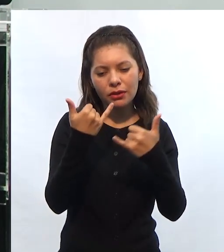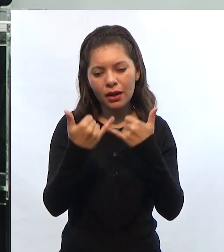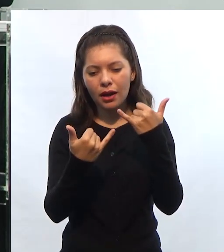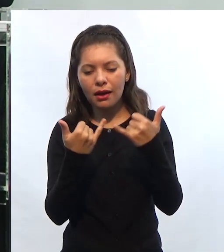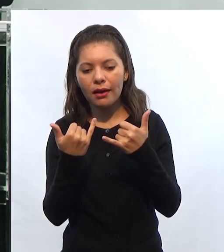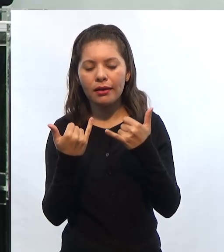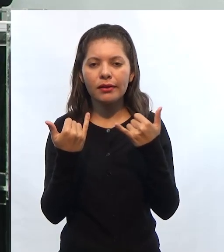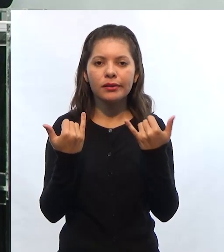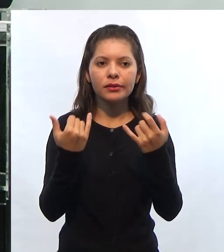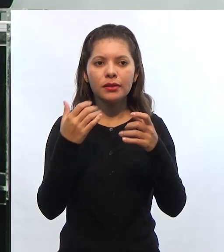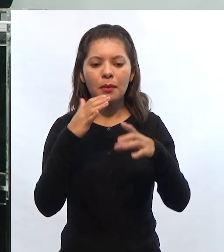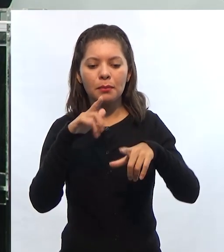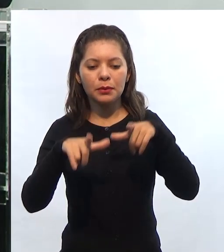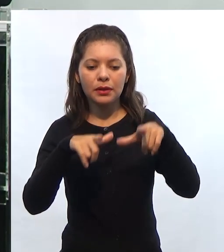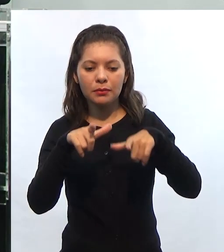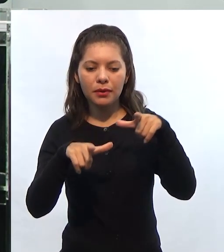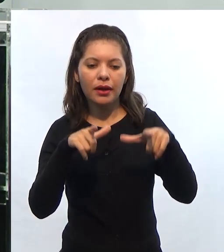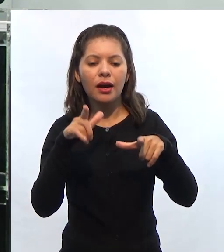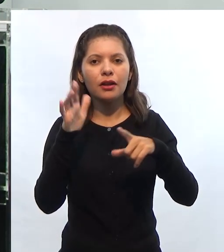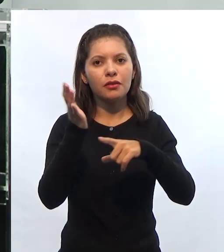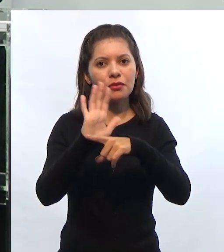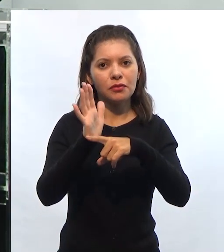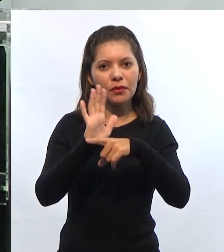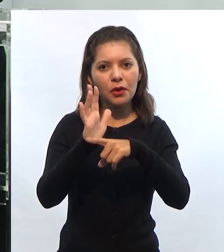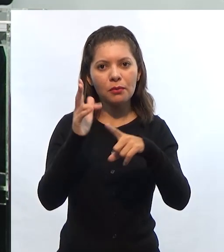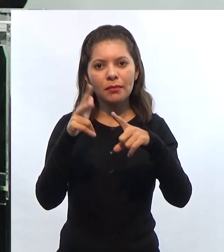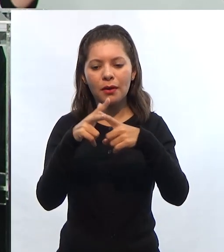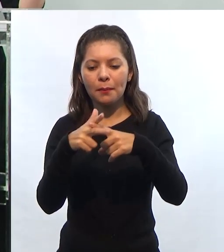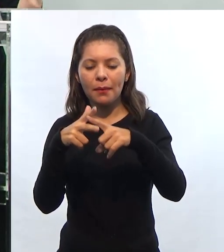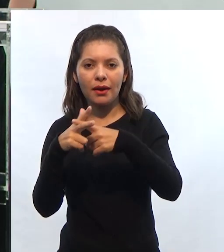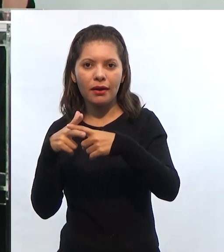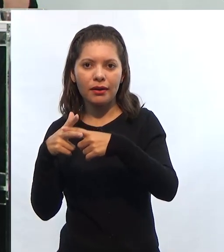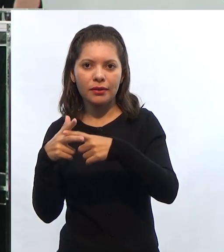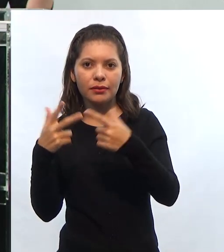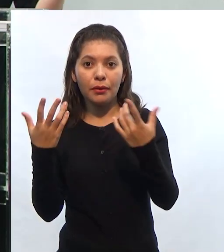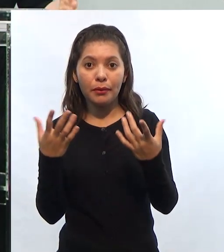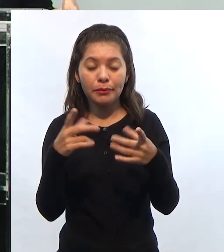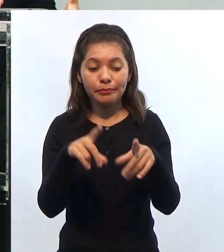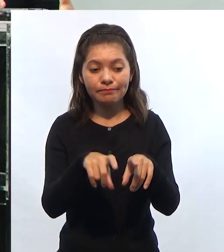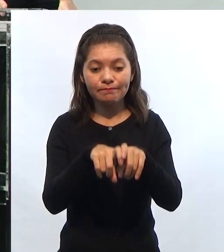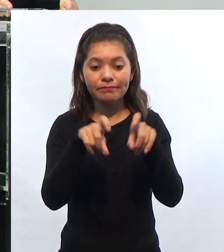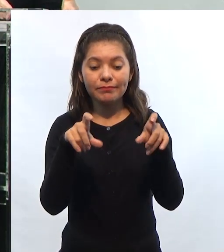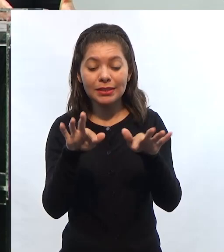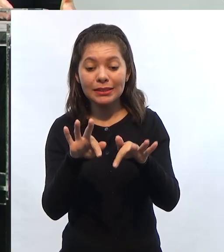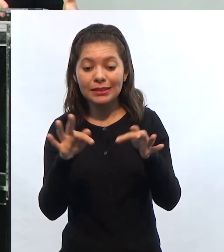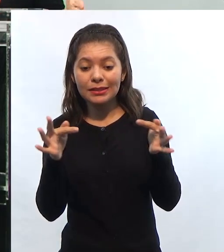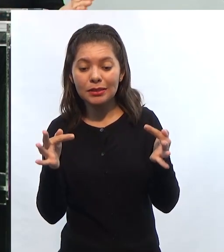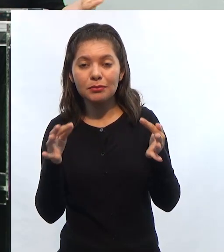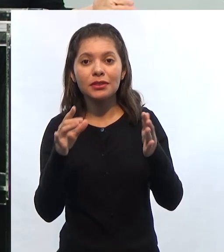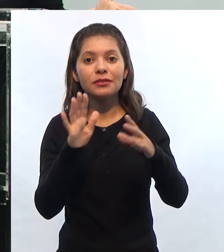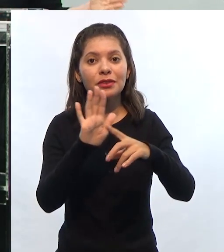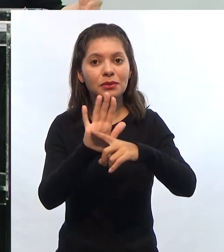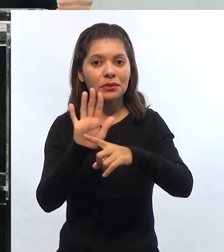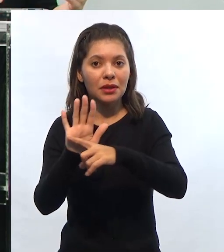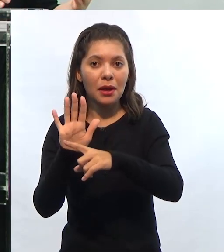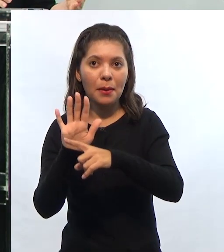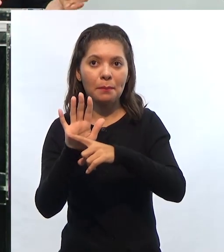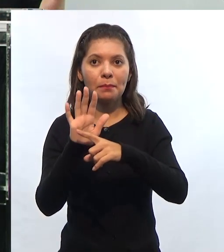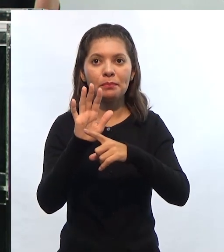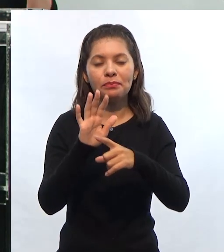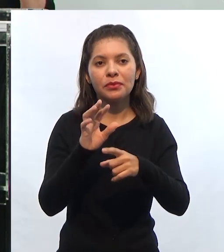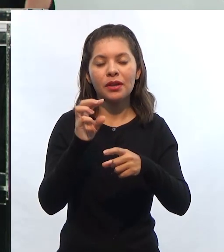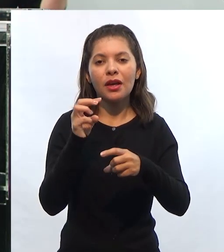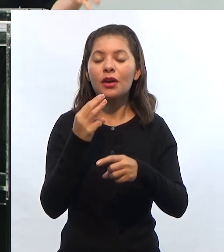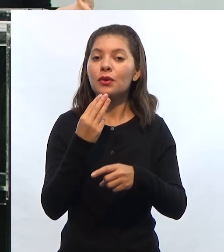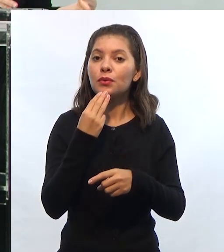para jogar, seja para o trabalho, para editar filme, sei lá. E vai ter lá um computador mais simples que vai atender aquela pessoa que